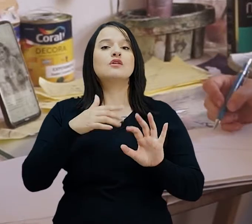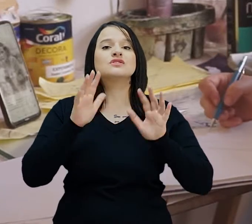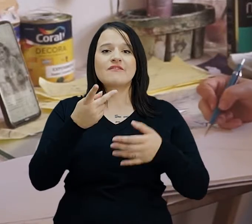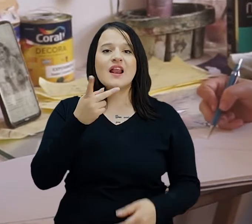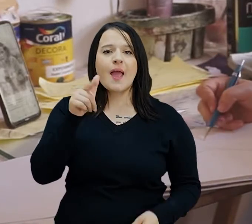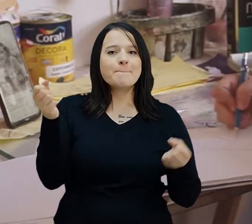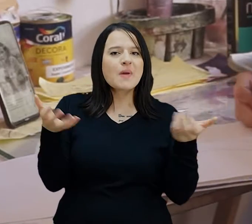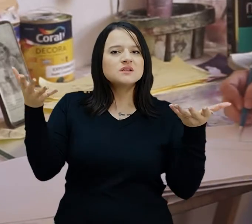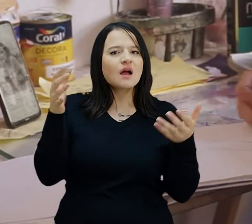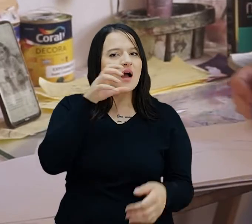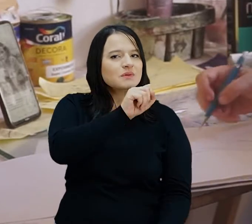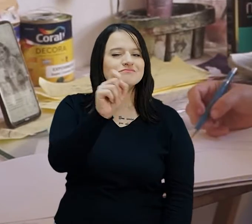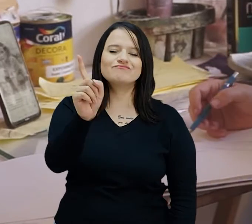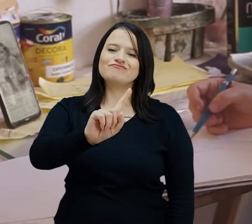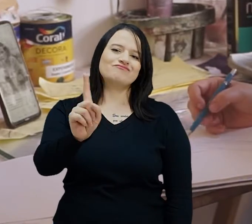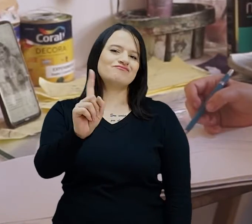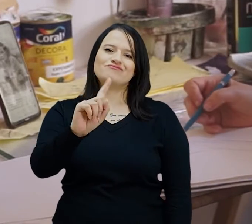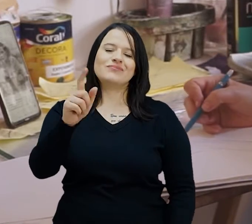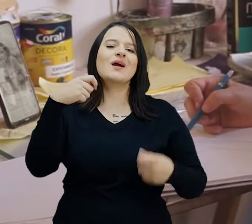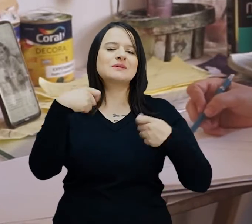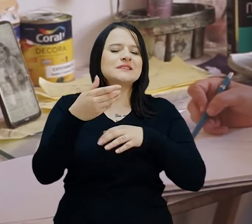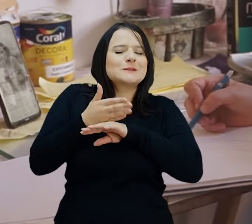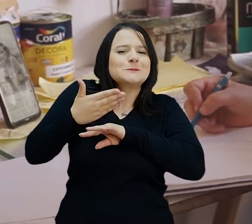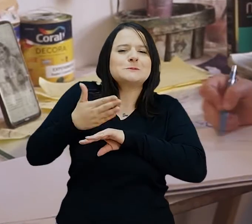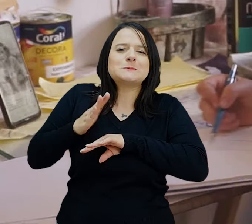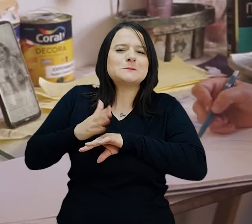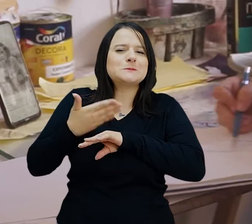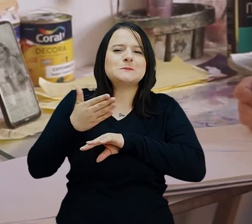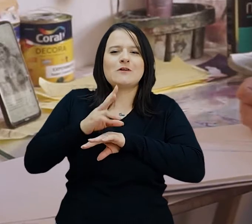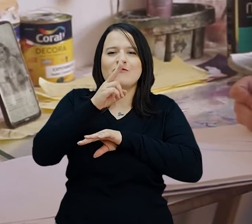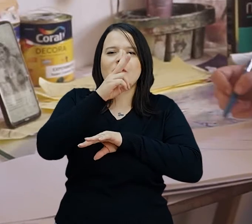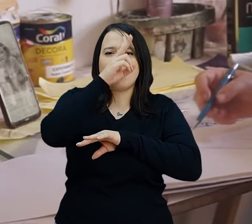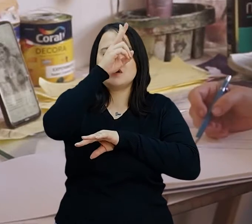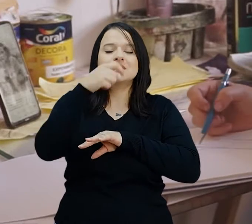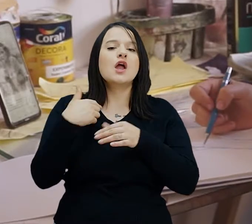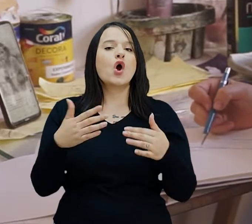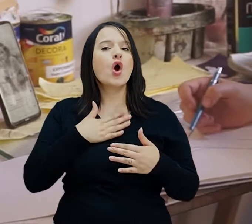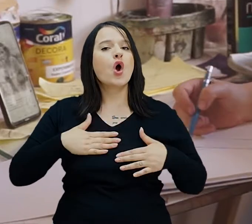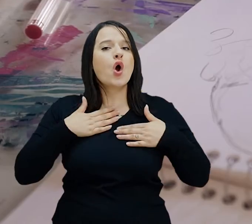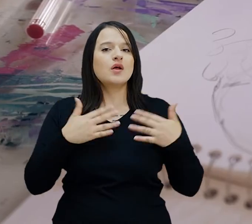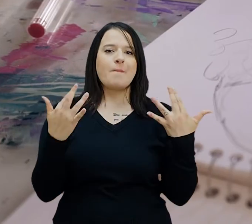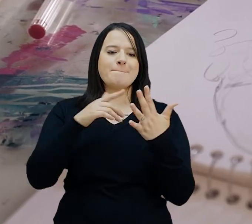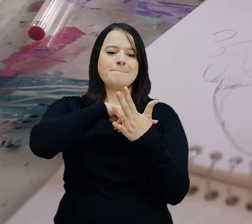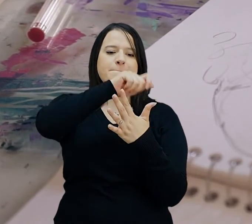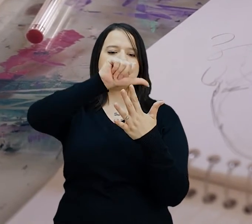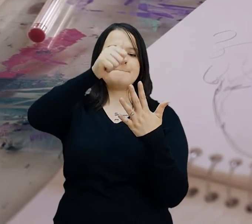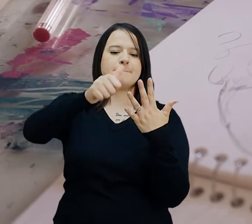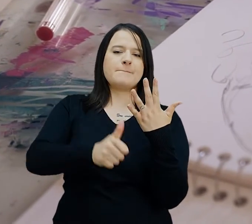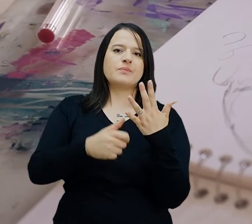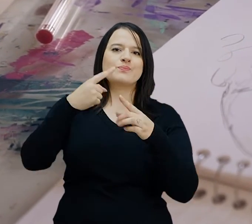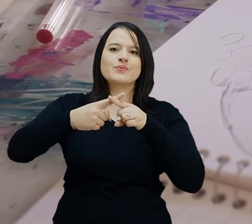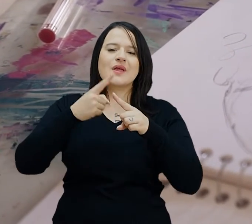eu conseguir chegar no meu resultado. Tipo, é o que eu disse, não é mágica, é você ir atrás. Eu gosto de